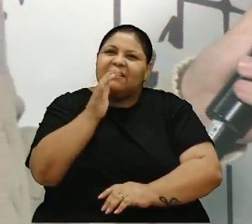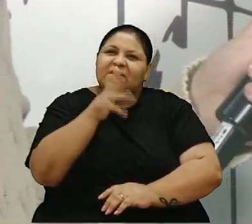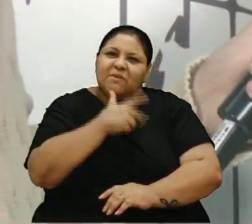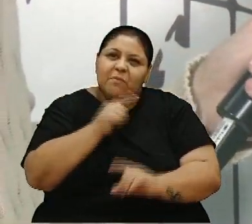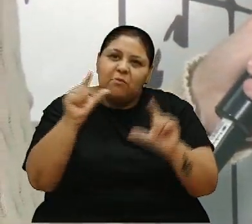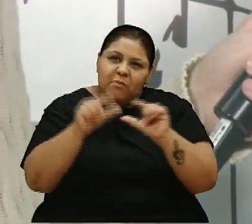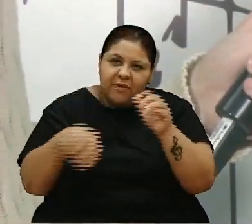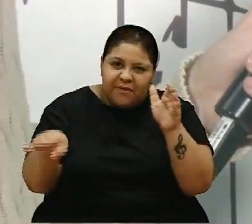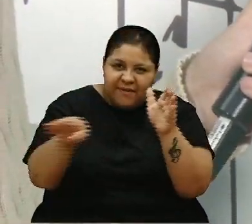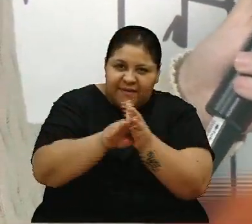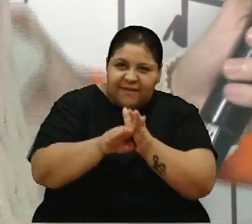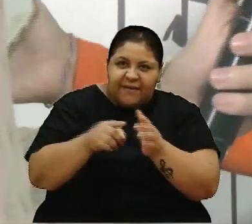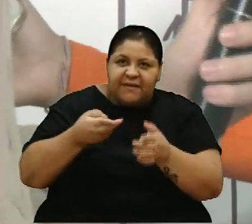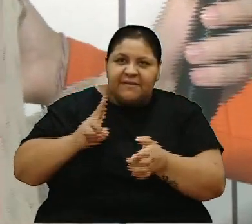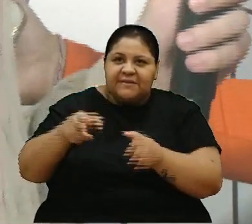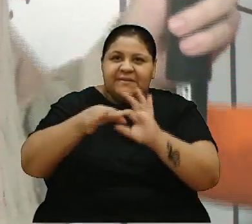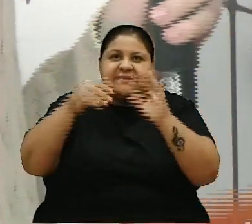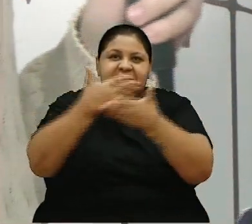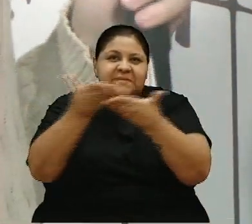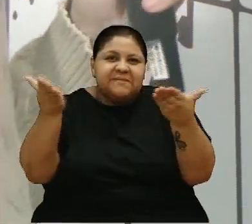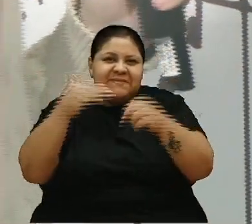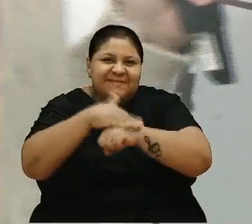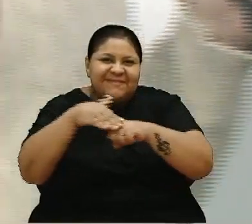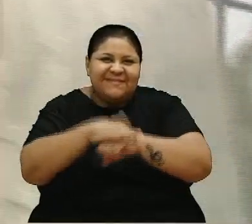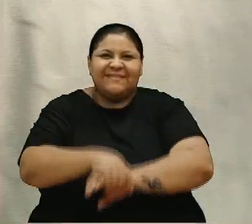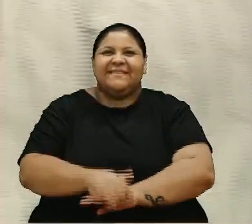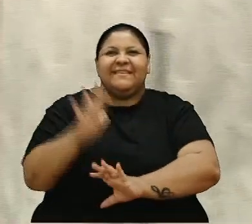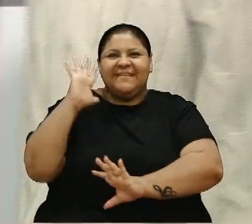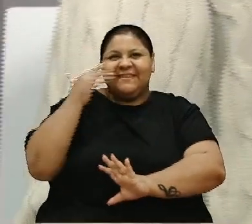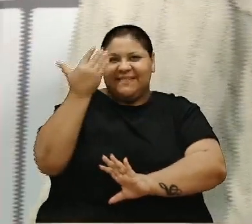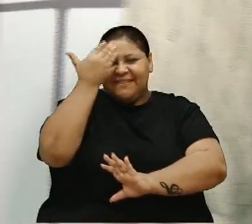que eu demorei um pouquinho para chegar, mas a gente está sempre à disposição para conversar com você. Certo, acontece. Obrigado.